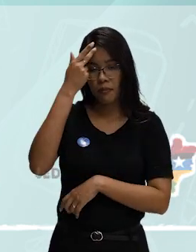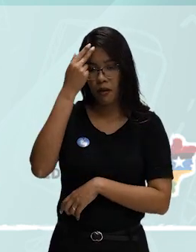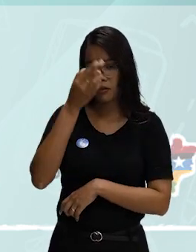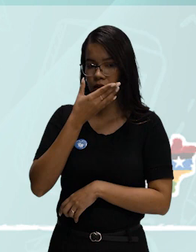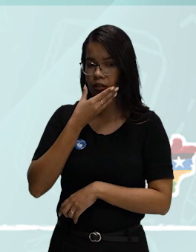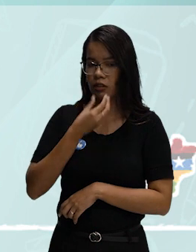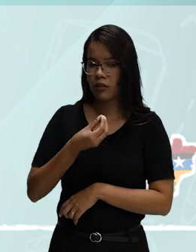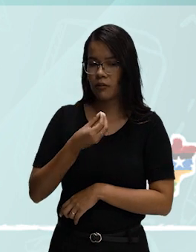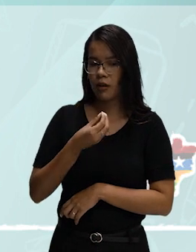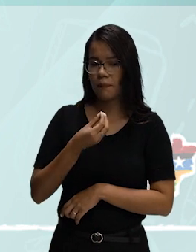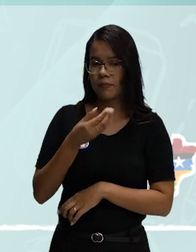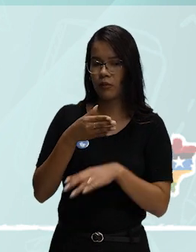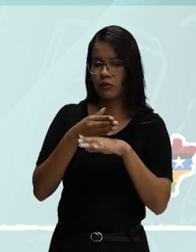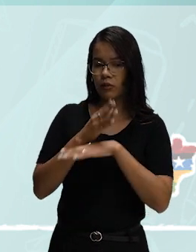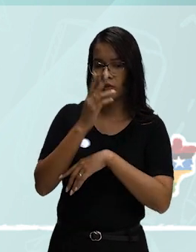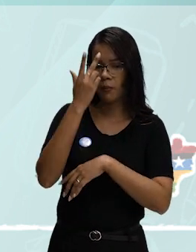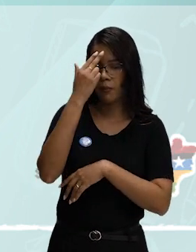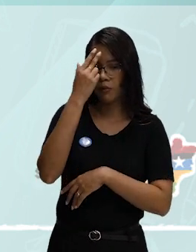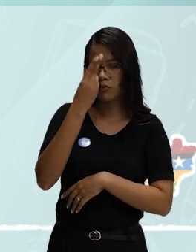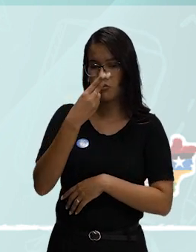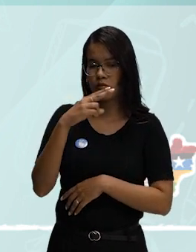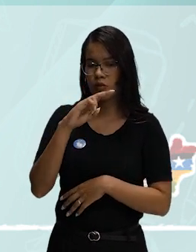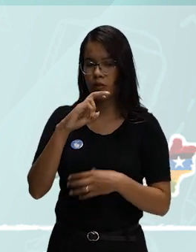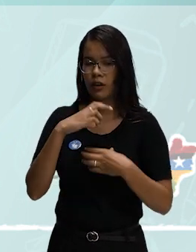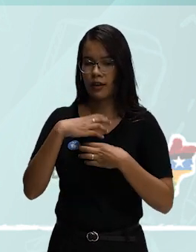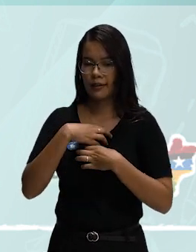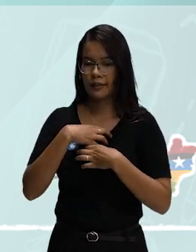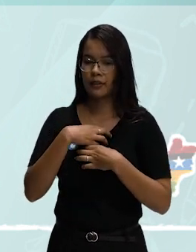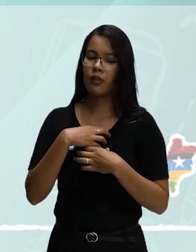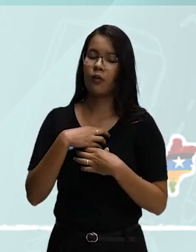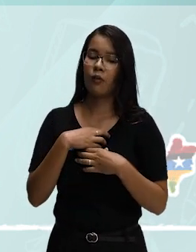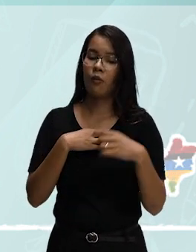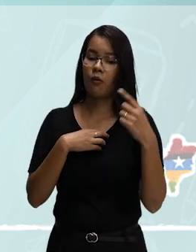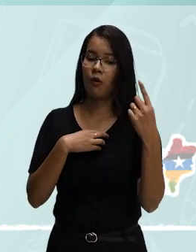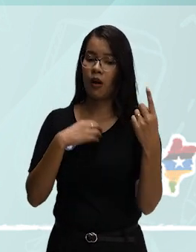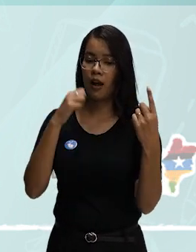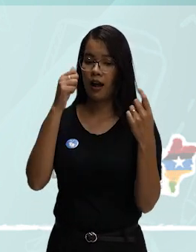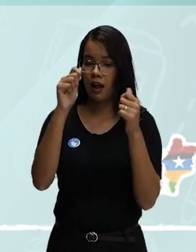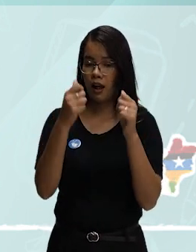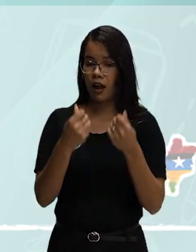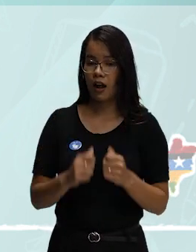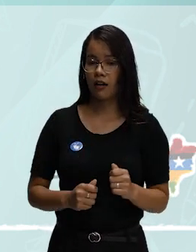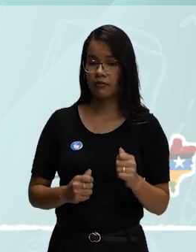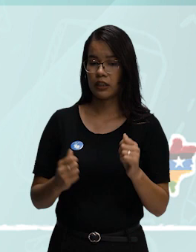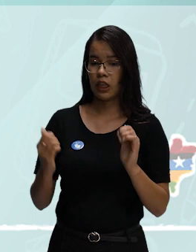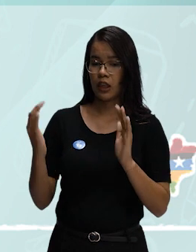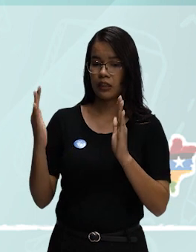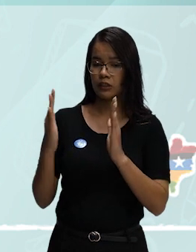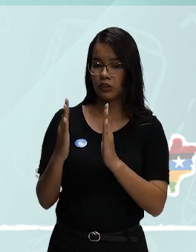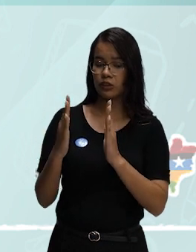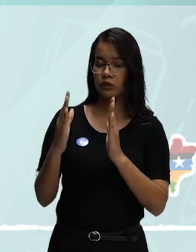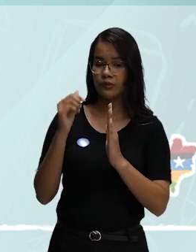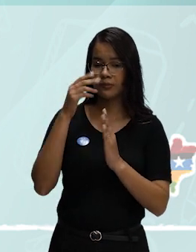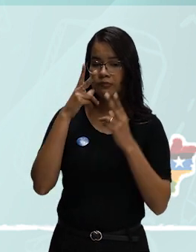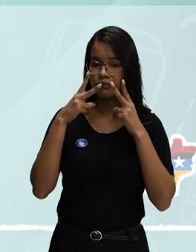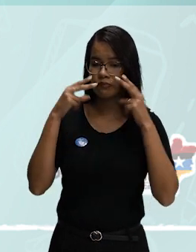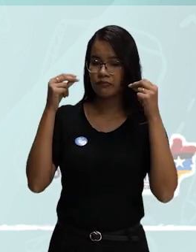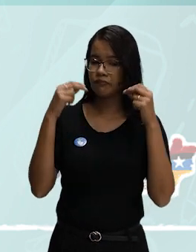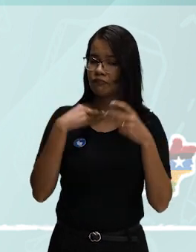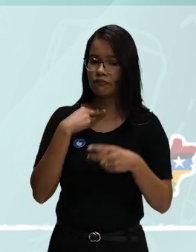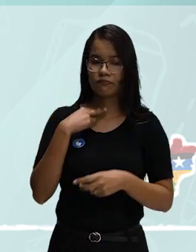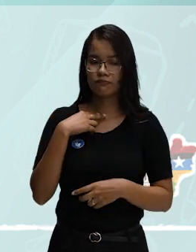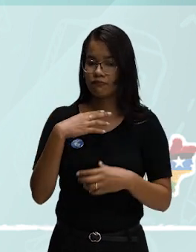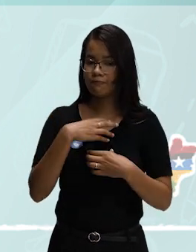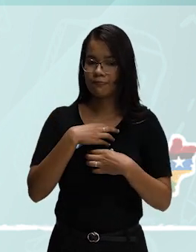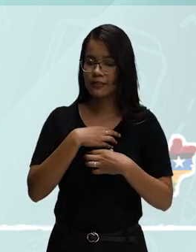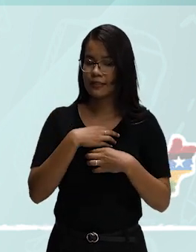comum dos 5 sentidos, um artista diante de um gato não poderá sentir senão um gato. E é falsa a